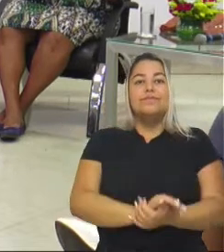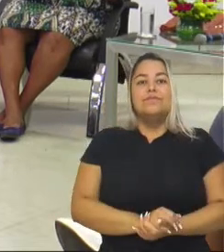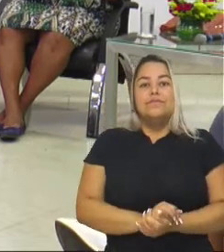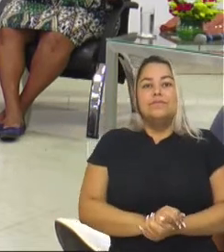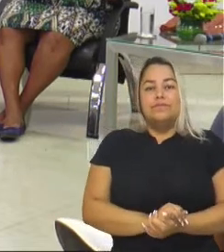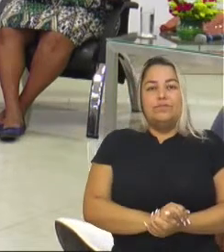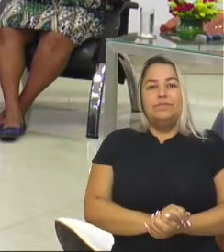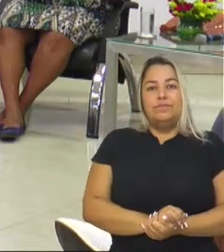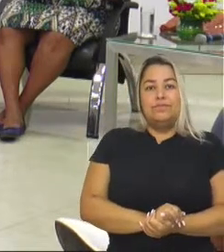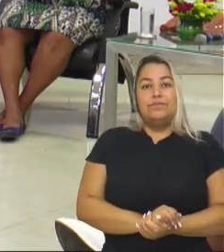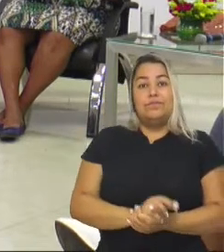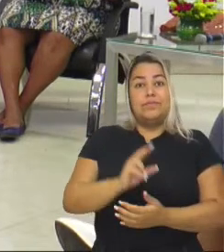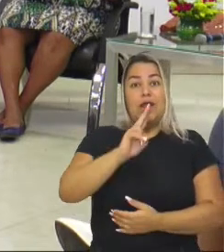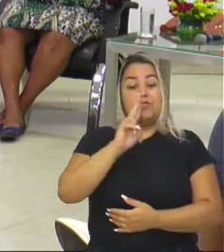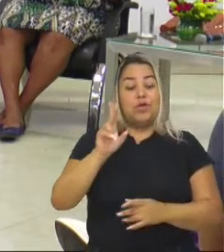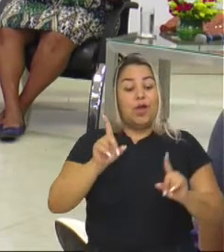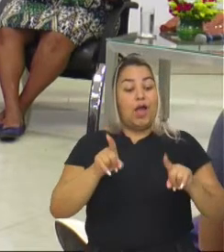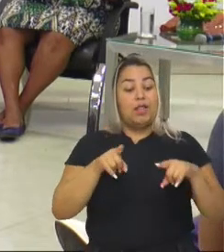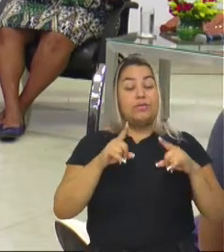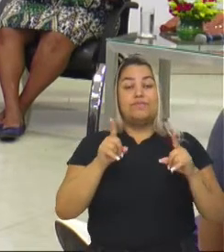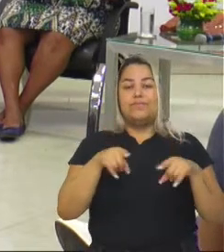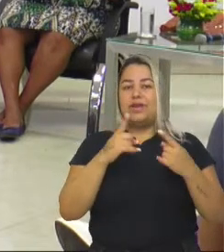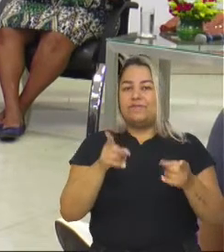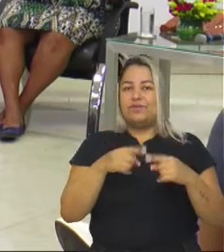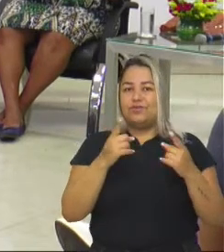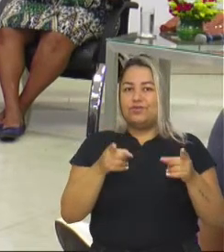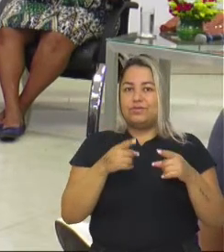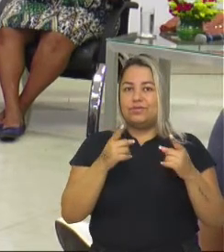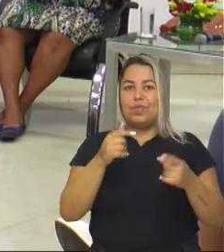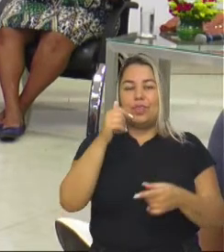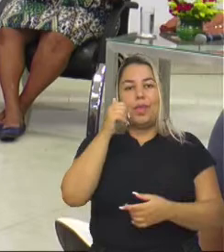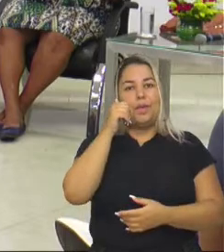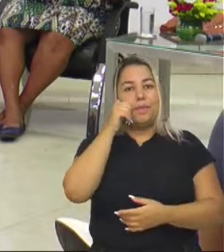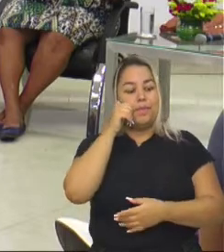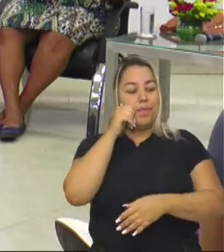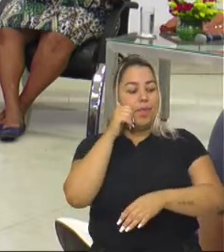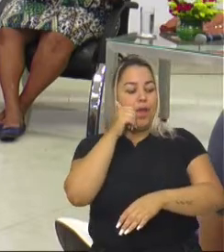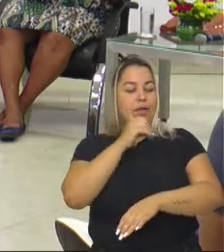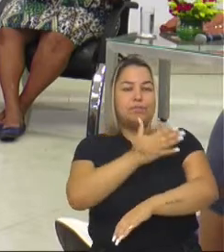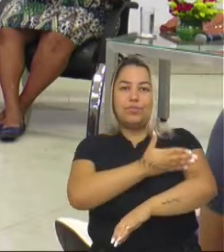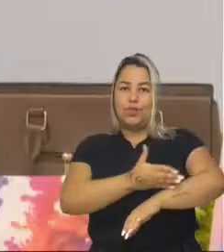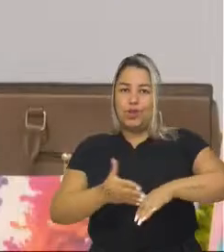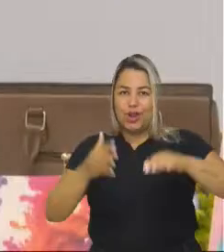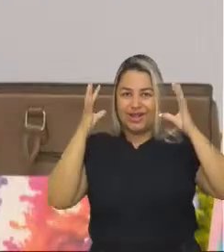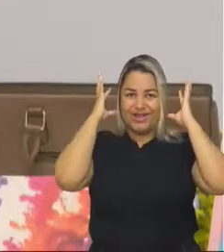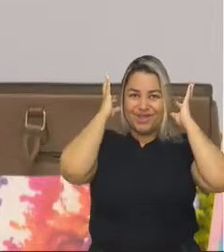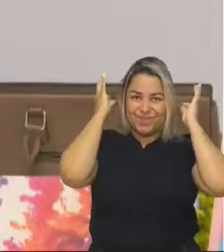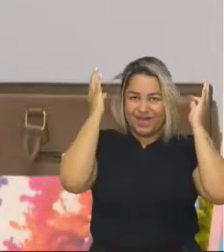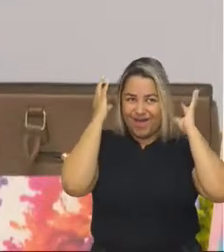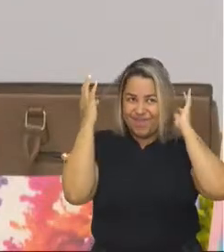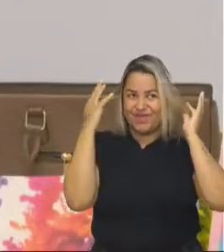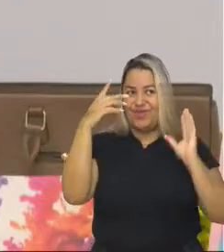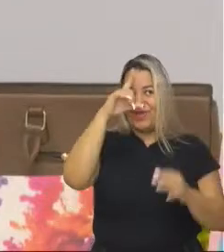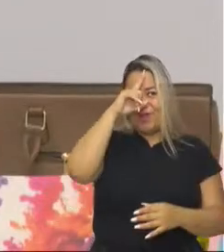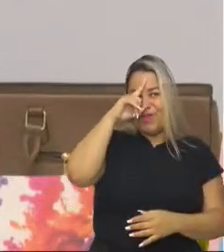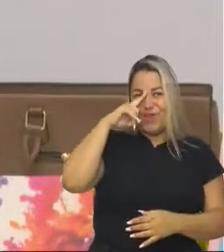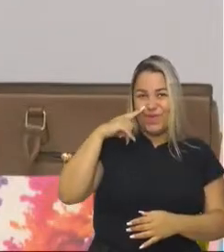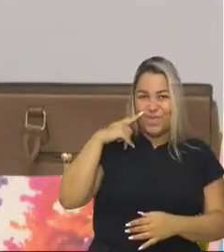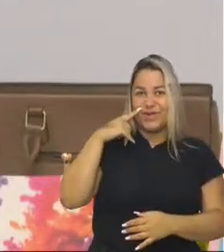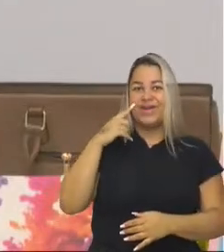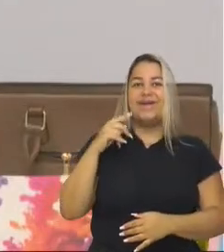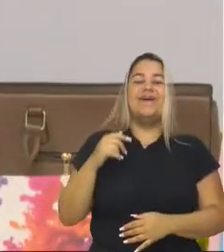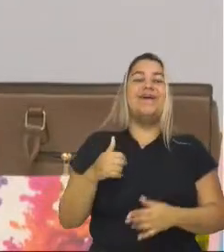Eu sou travesti, uma travesti branca, quimicamente loura. Estou